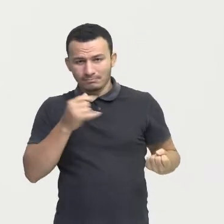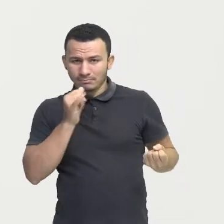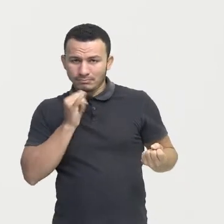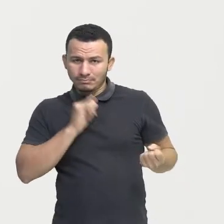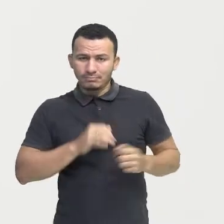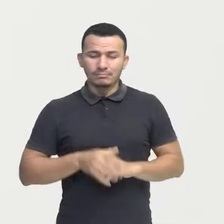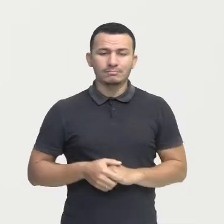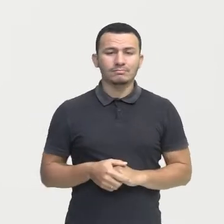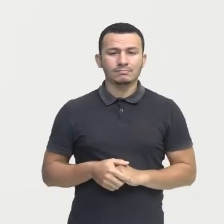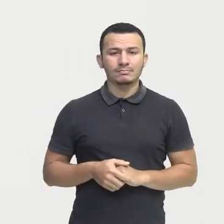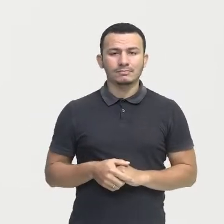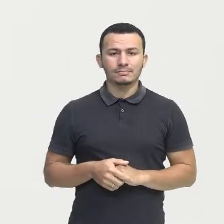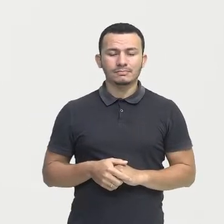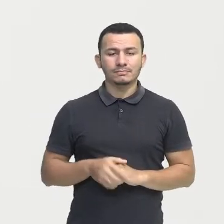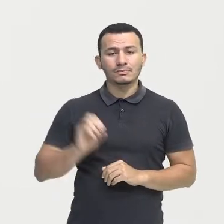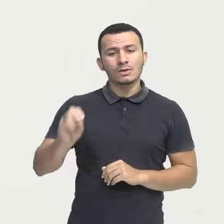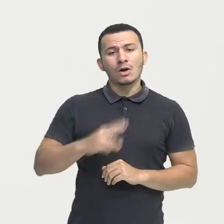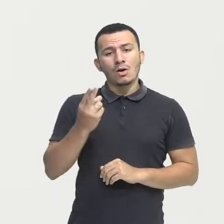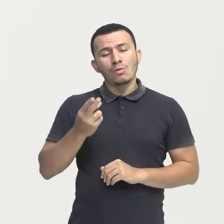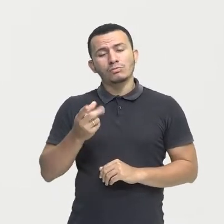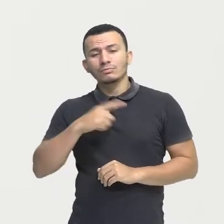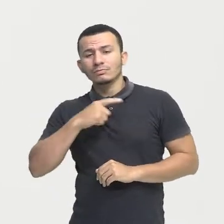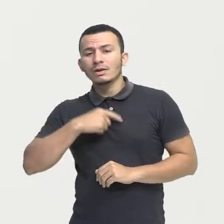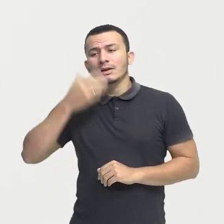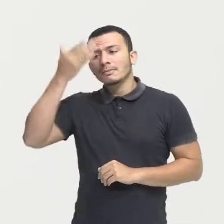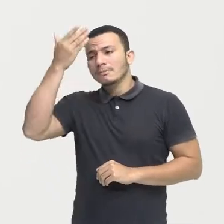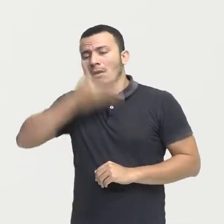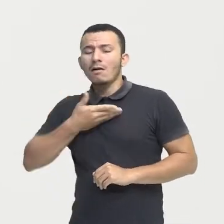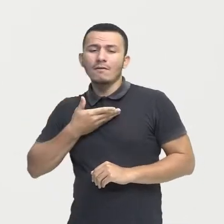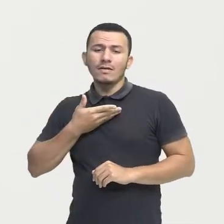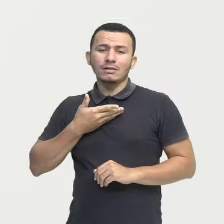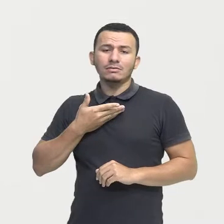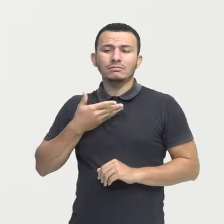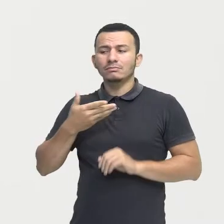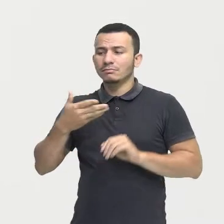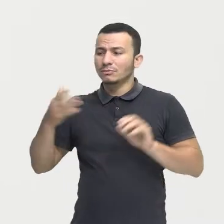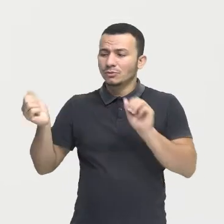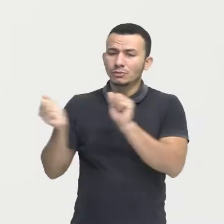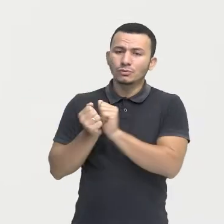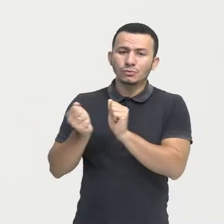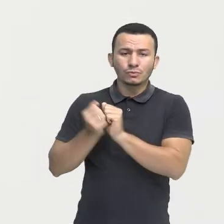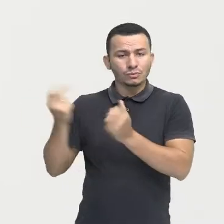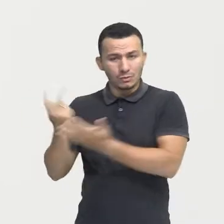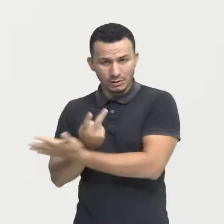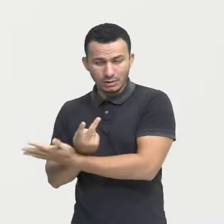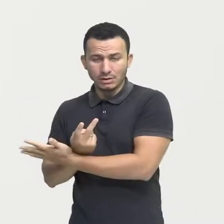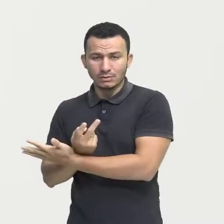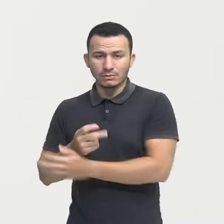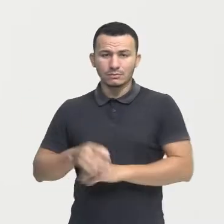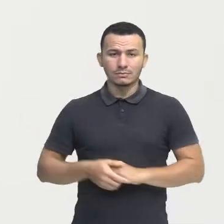com aquilo que se pode comprovar simplesmente estando junto das coisas.